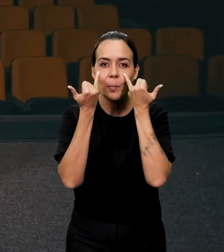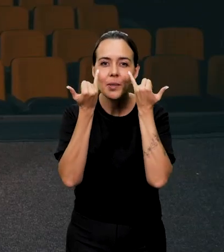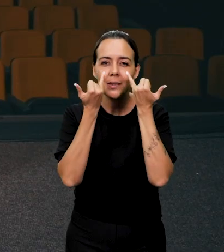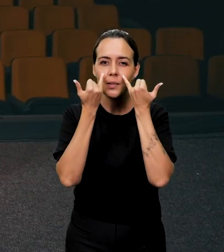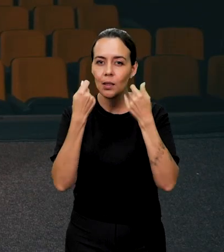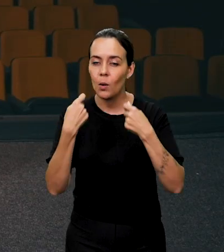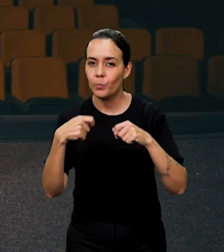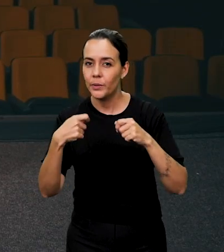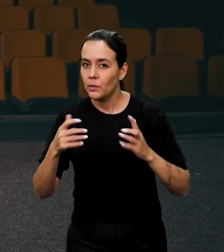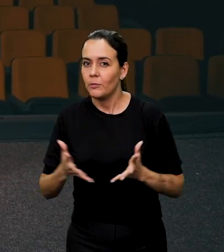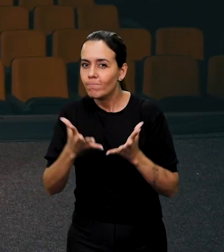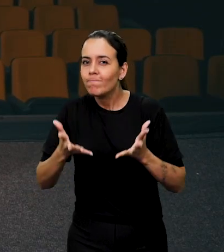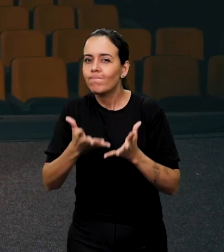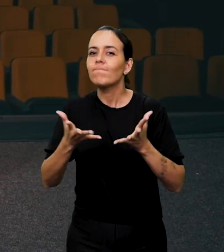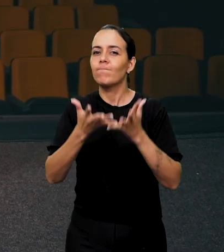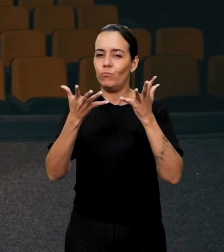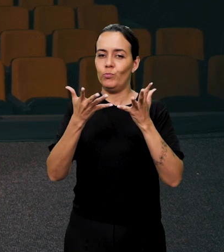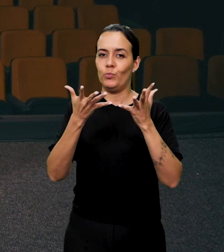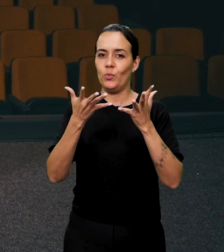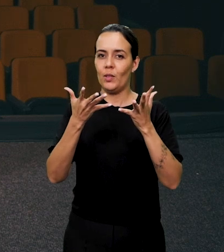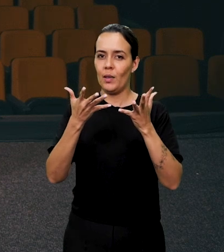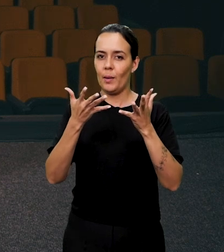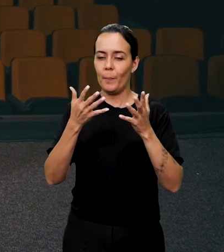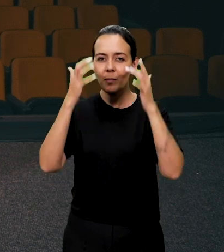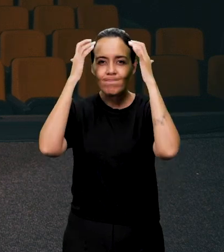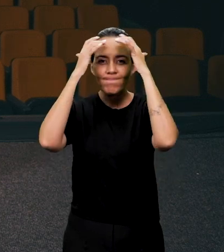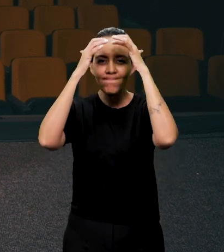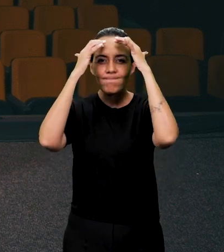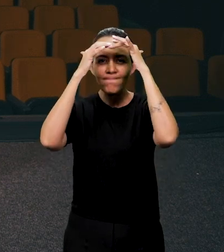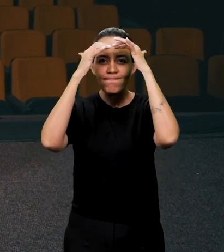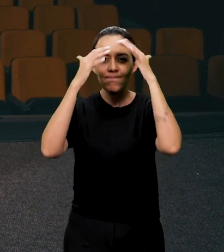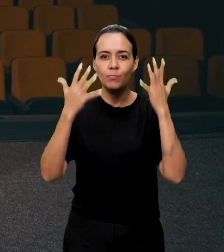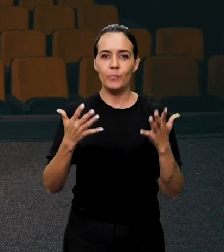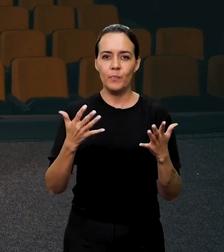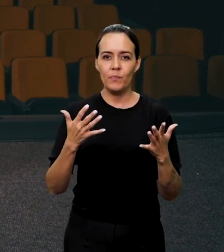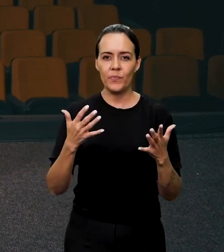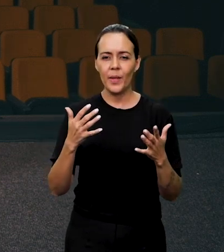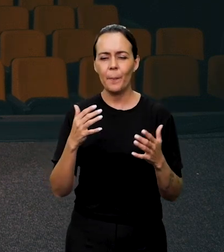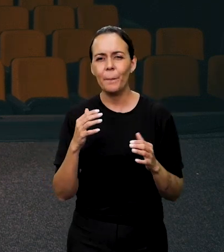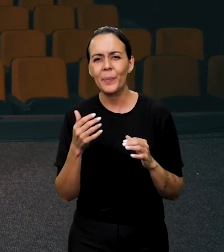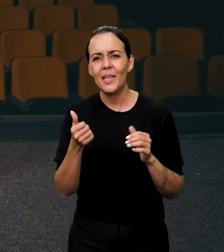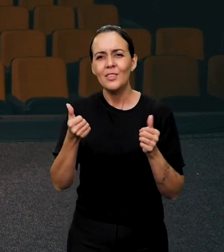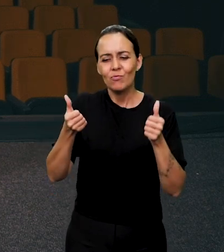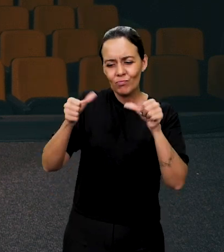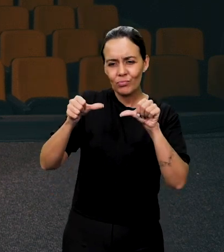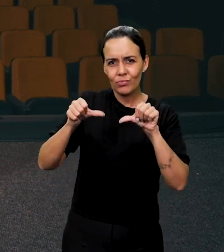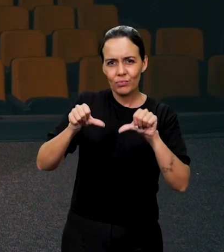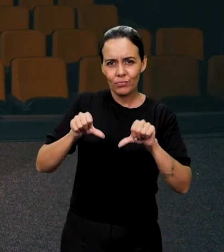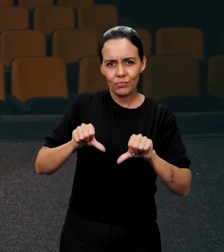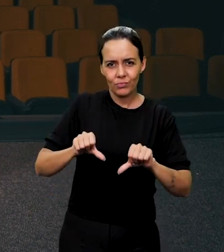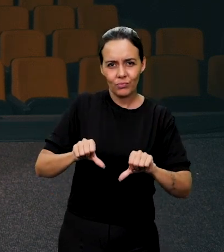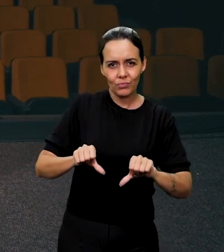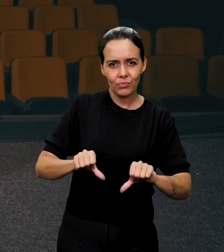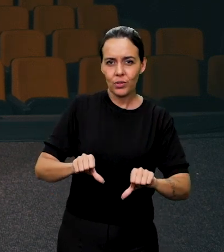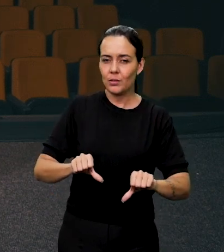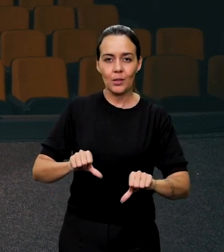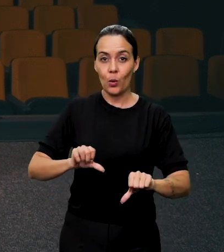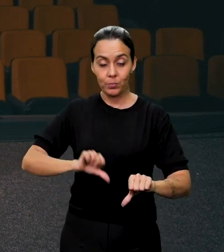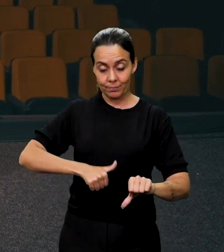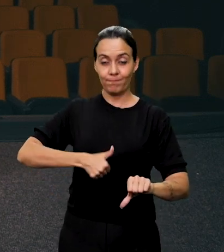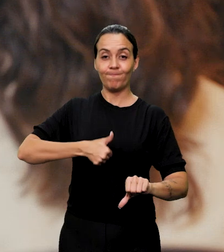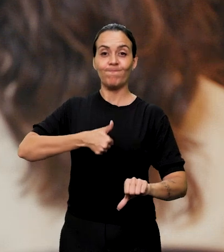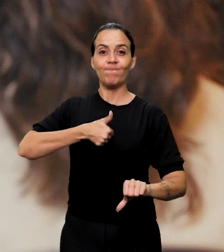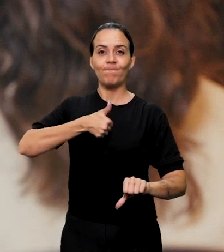que é uma coisa que a gente precisa cultivar e não entregar essa libido transgressora para quem